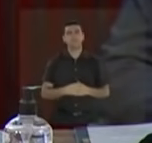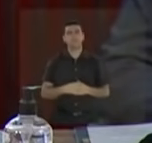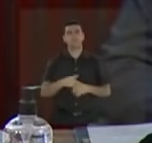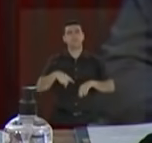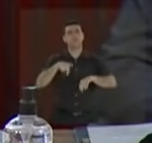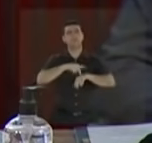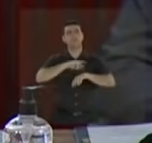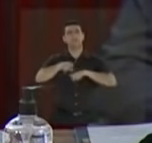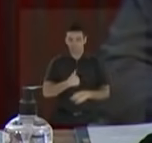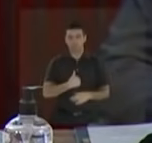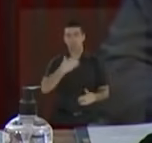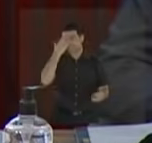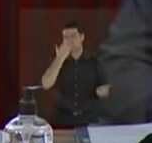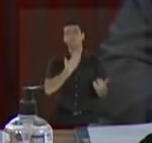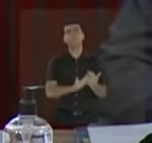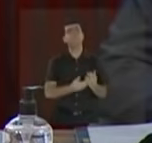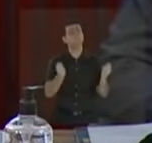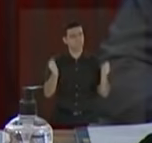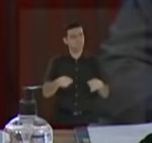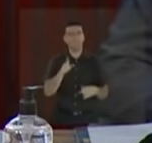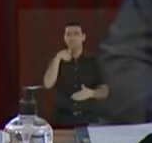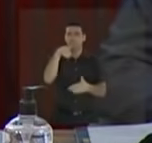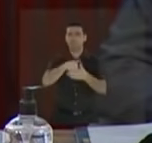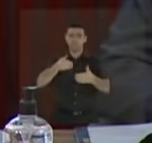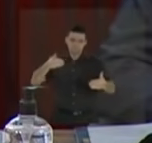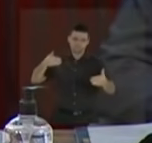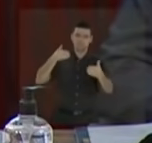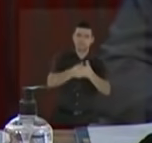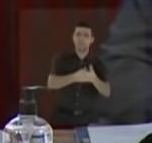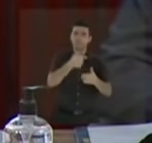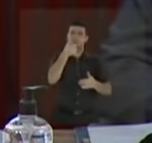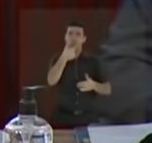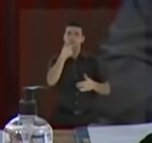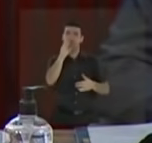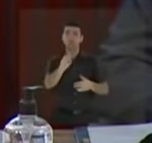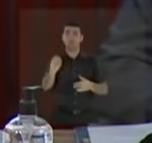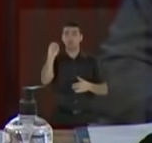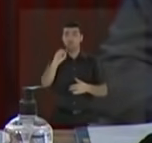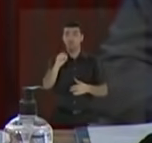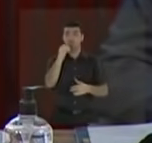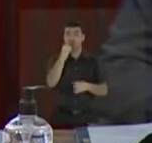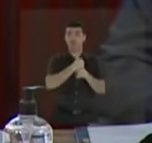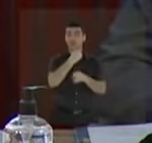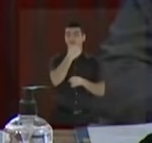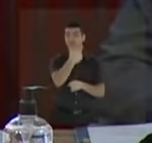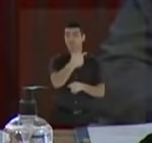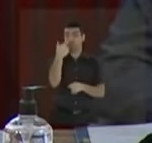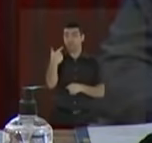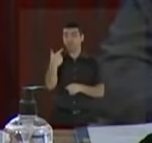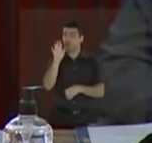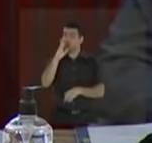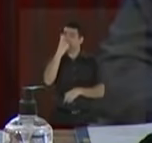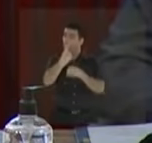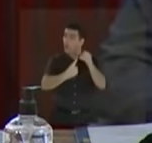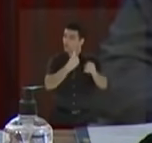havia o receio Cruzeiro que o presidente bolsonaro chegasse a criar problemas no caso não eventualidade ele perdeu as eleições no ano que vem e aí